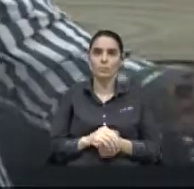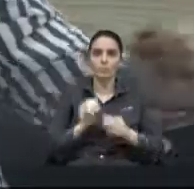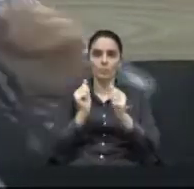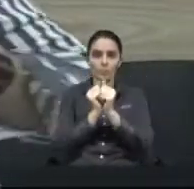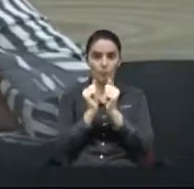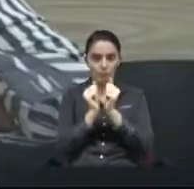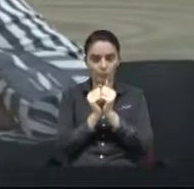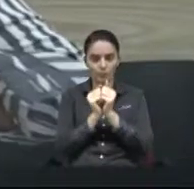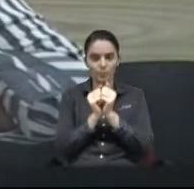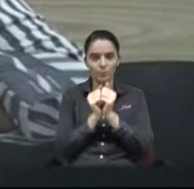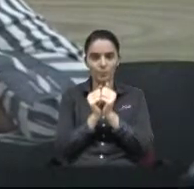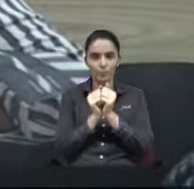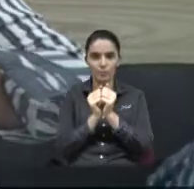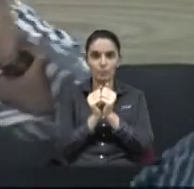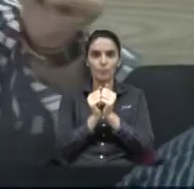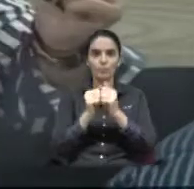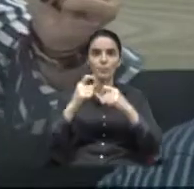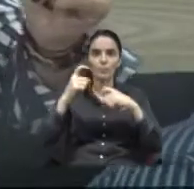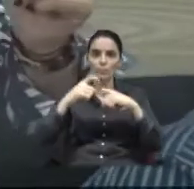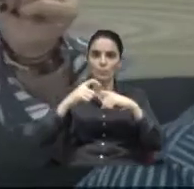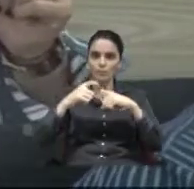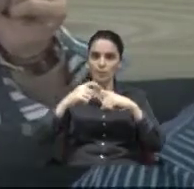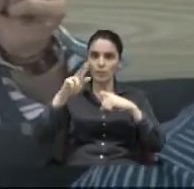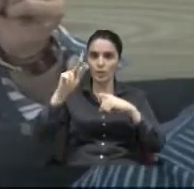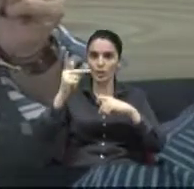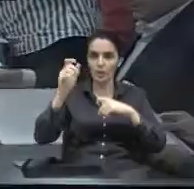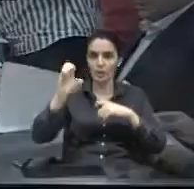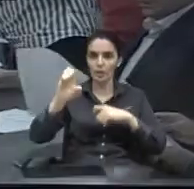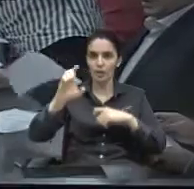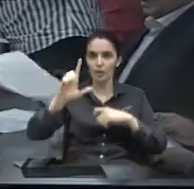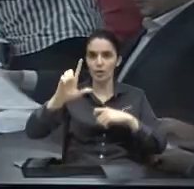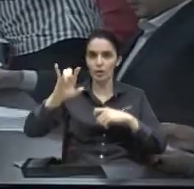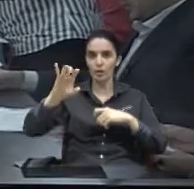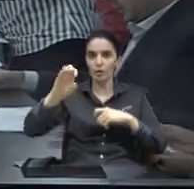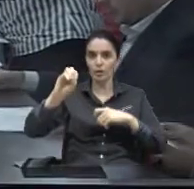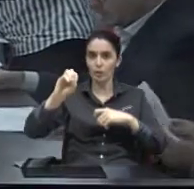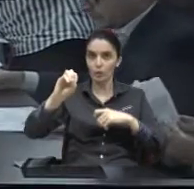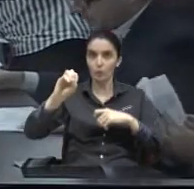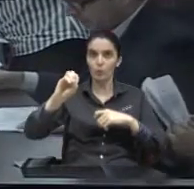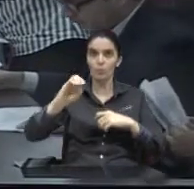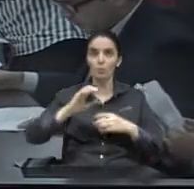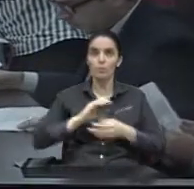cirurgião pediátrico, me corrija, Rafael, o doutor Hélio e o doutor...